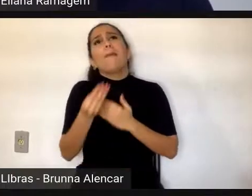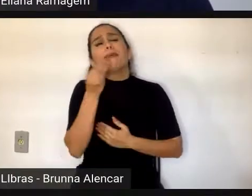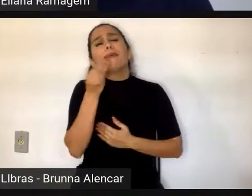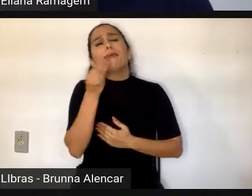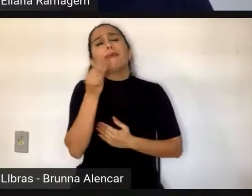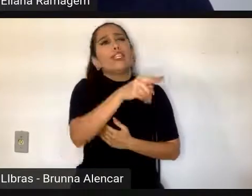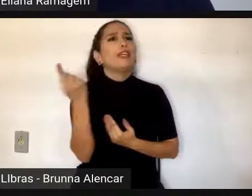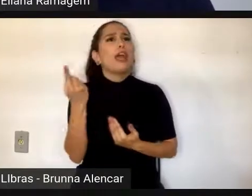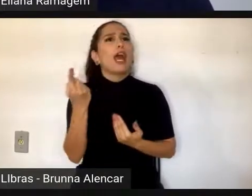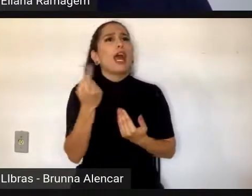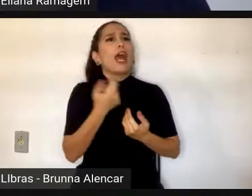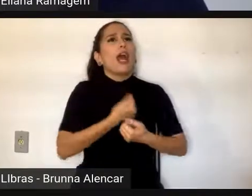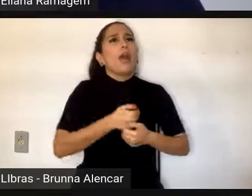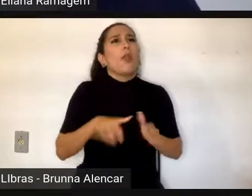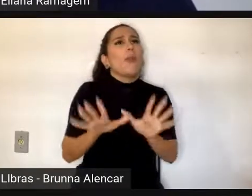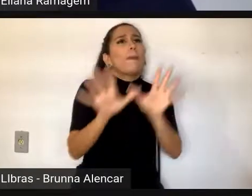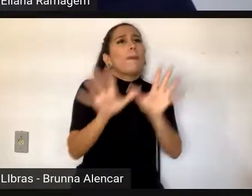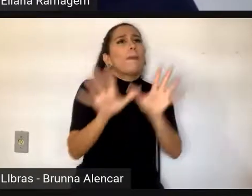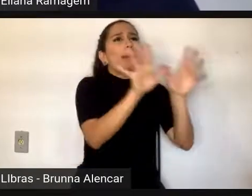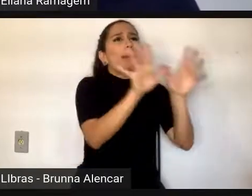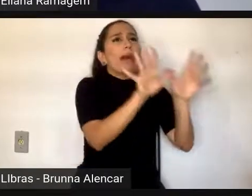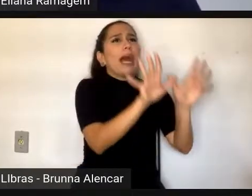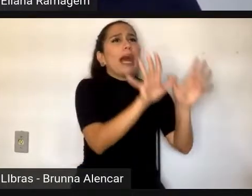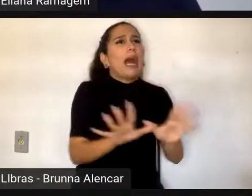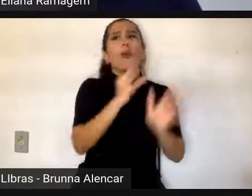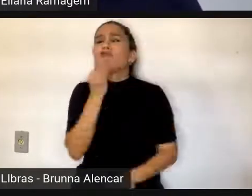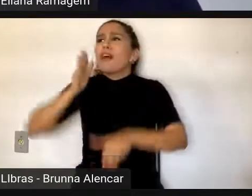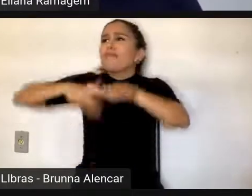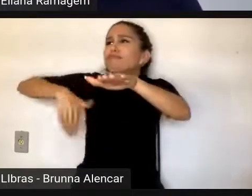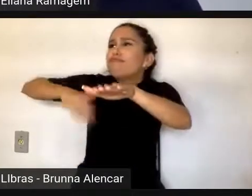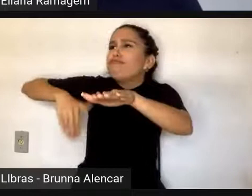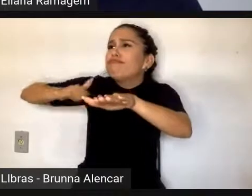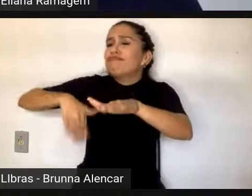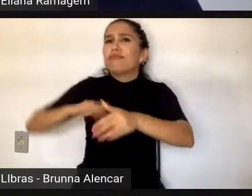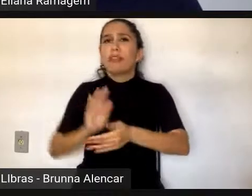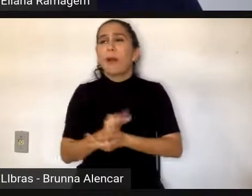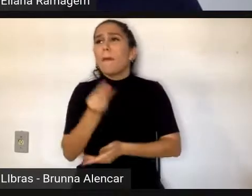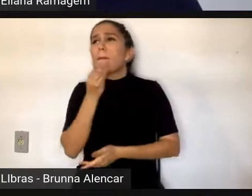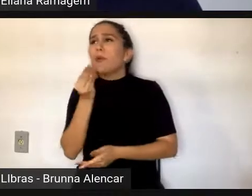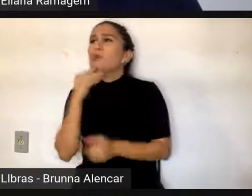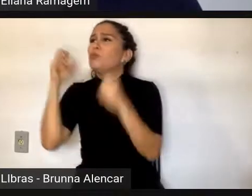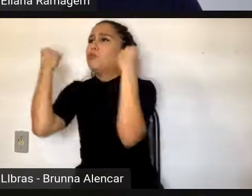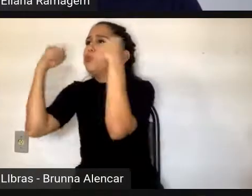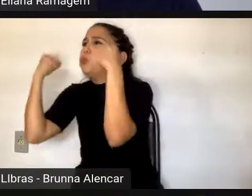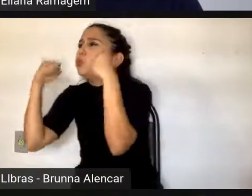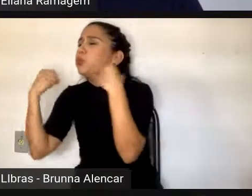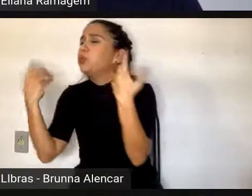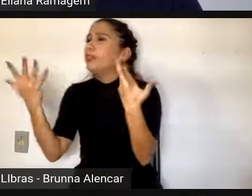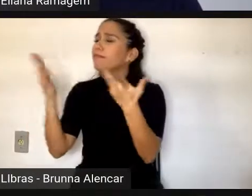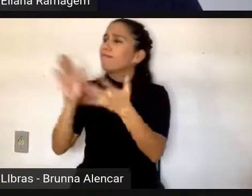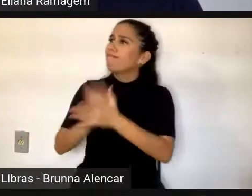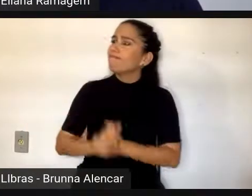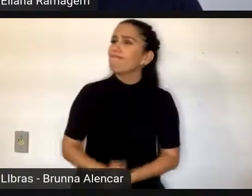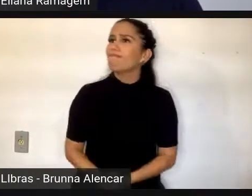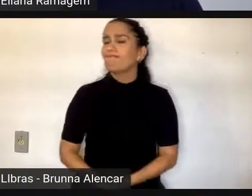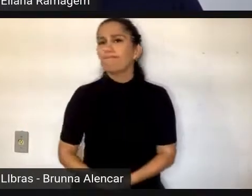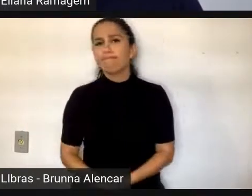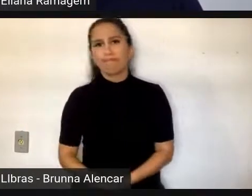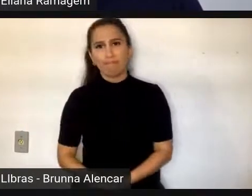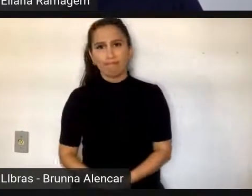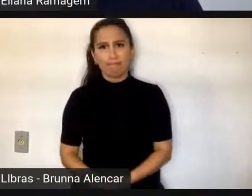na piscina, no clube, em locais externos. No entanto,